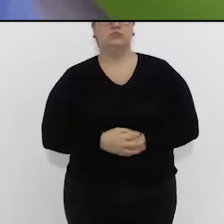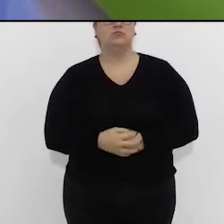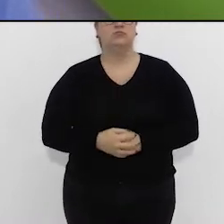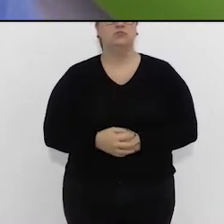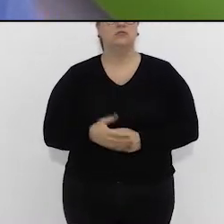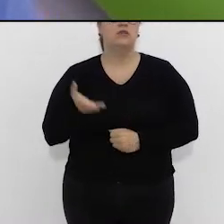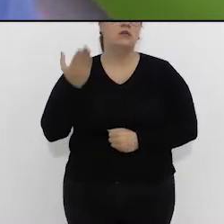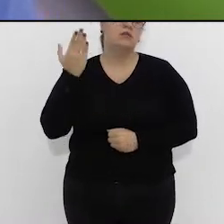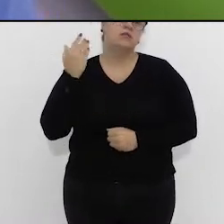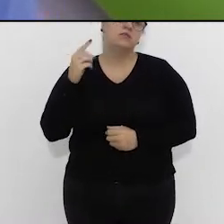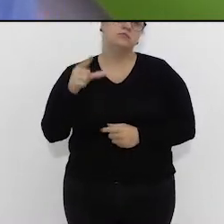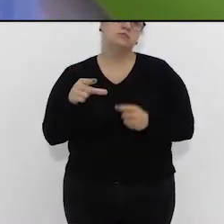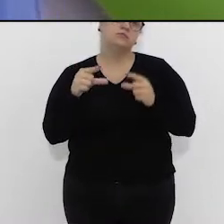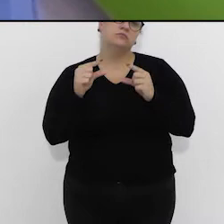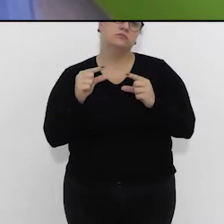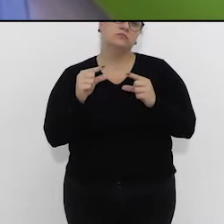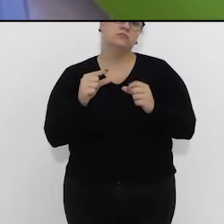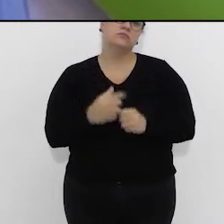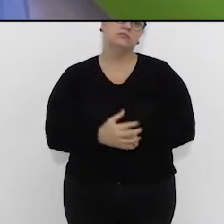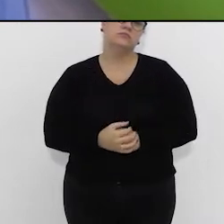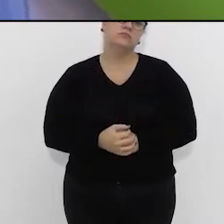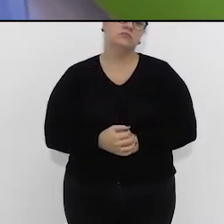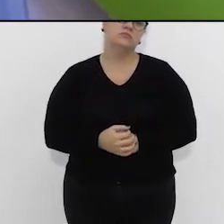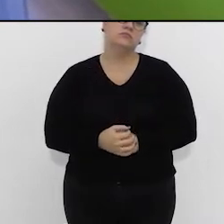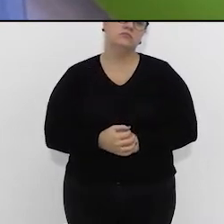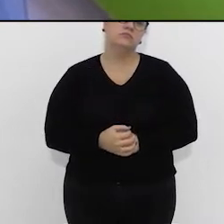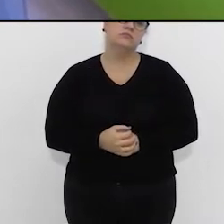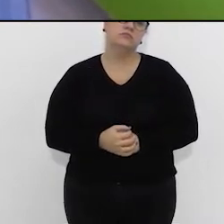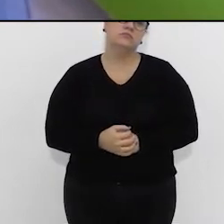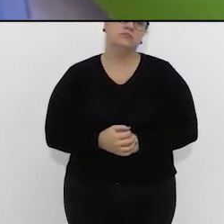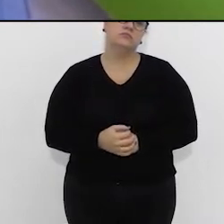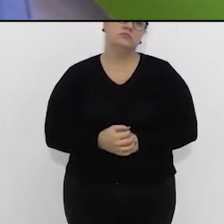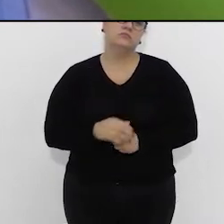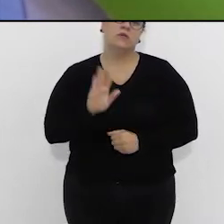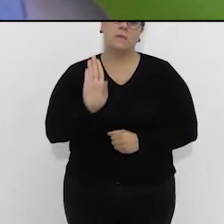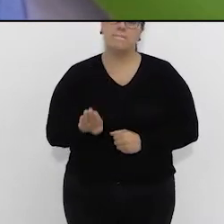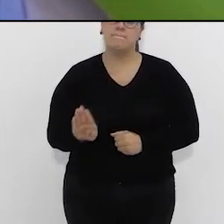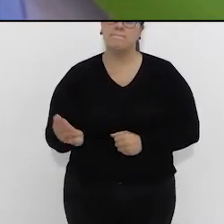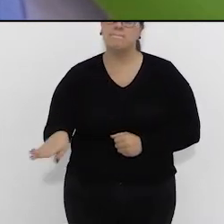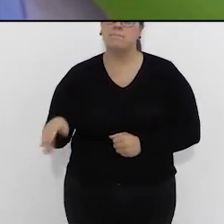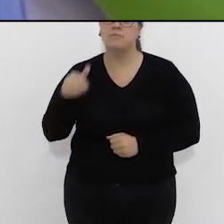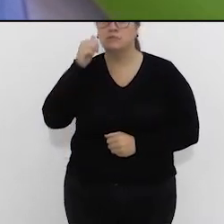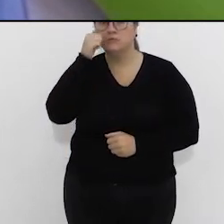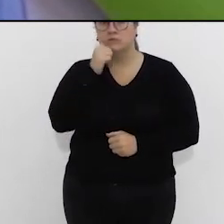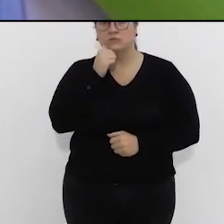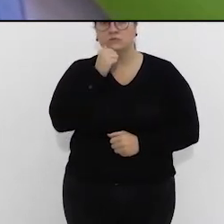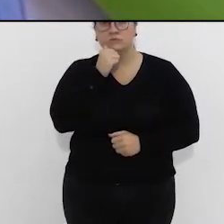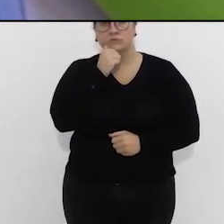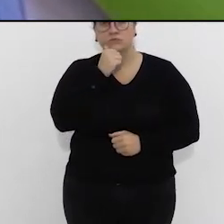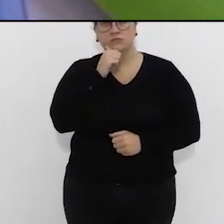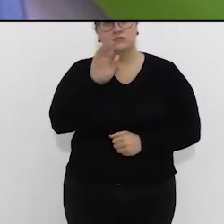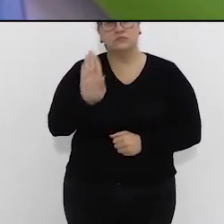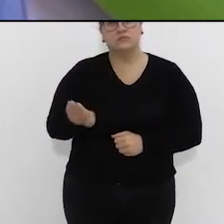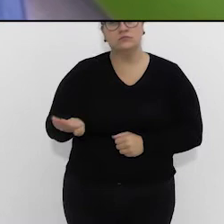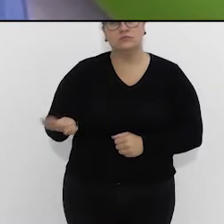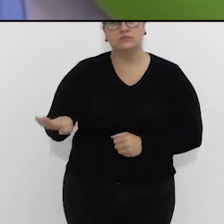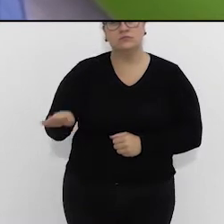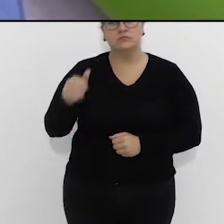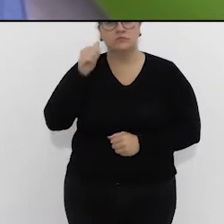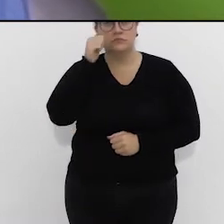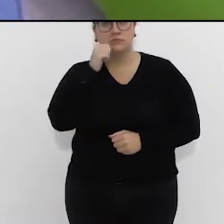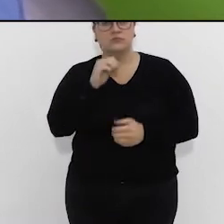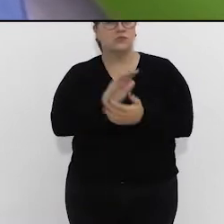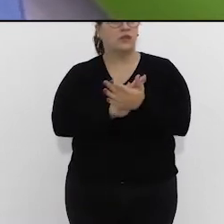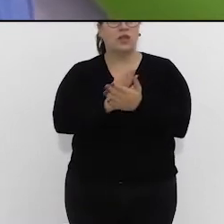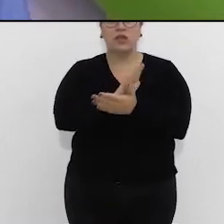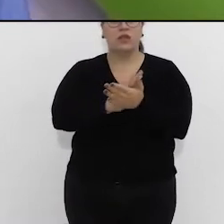pouco tempo atrás inclusive com a parte é basquete feminino por exemplo basquete feminino não teve praticamente